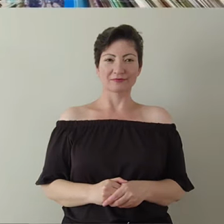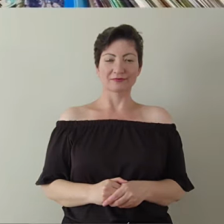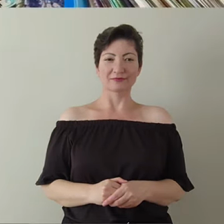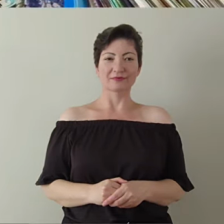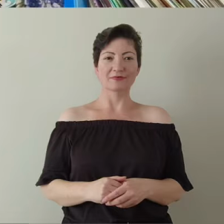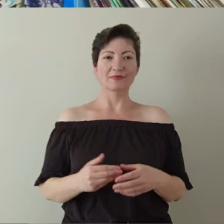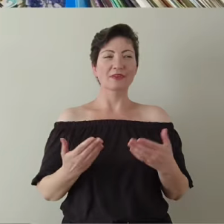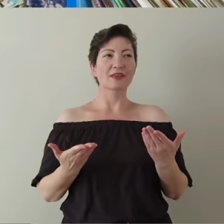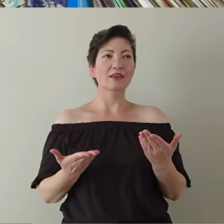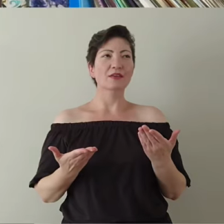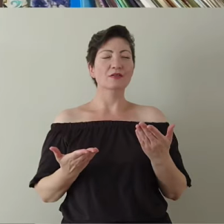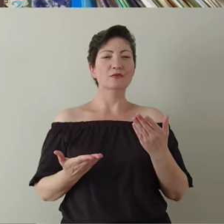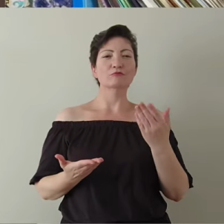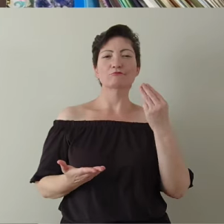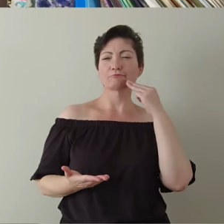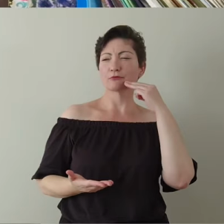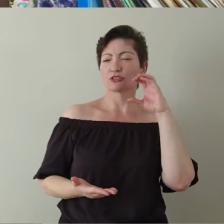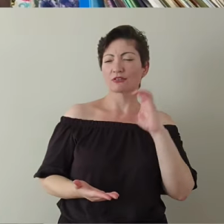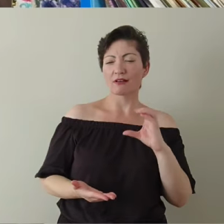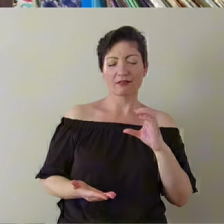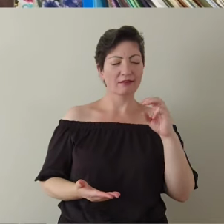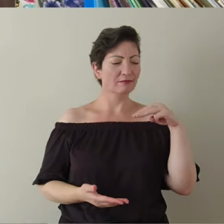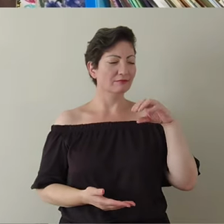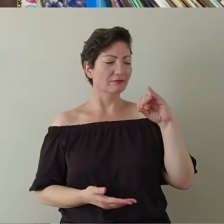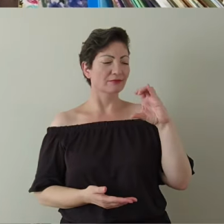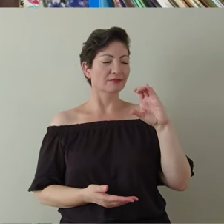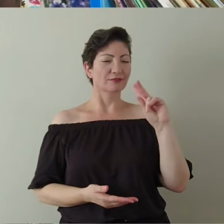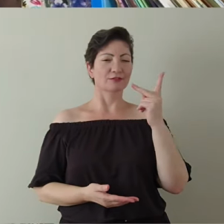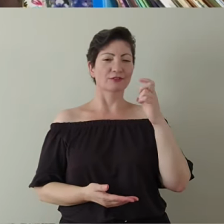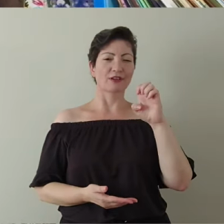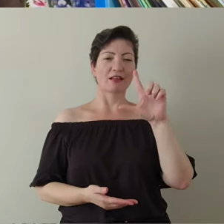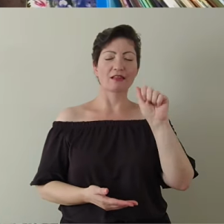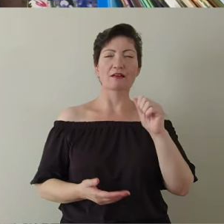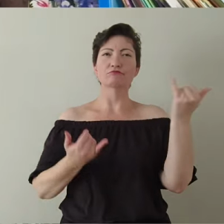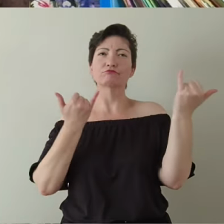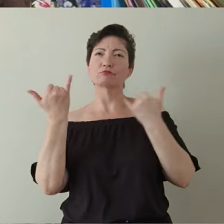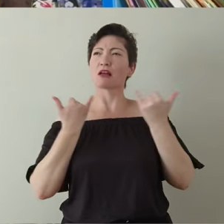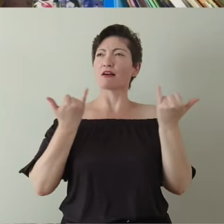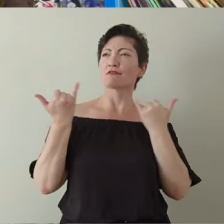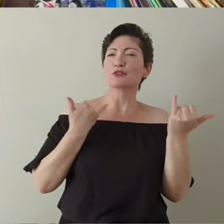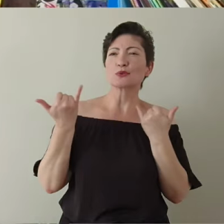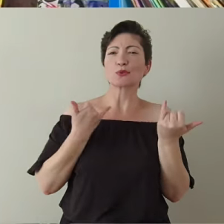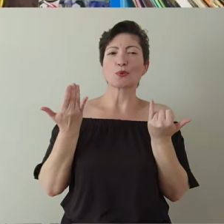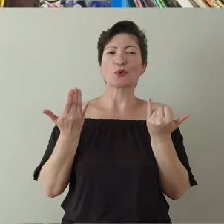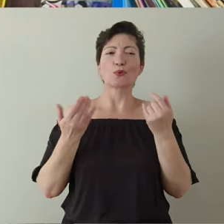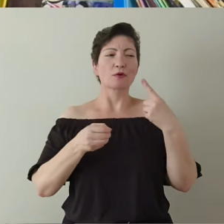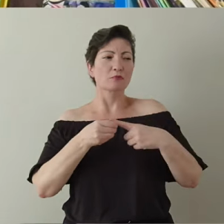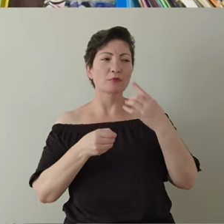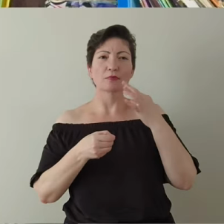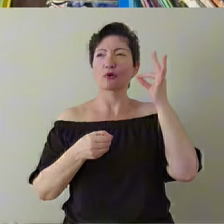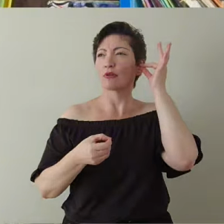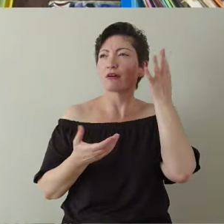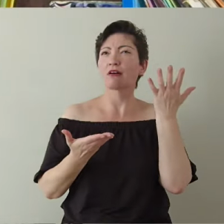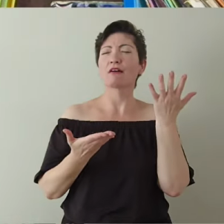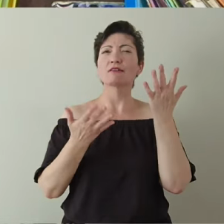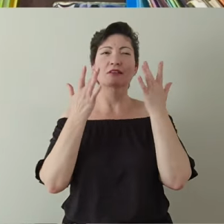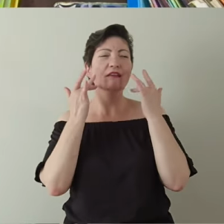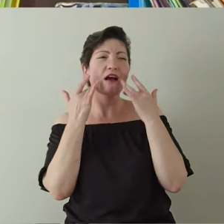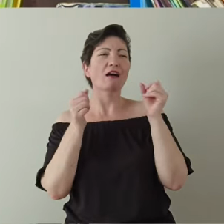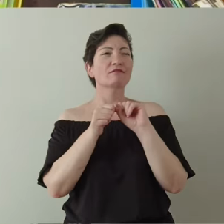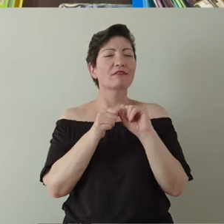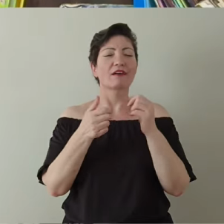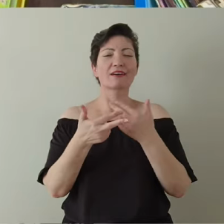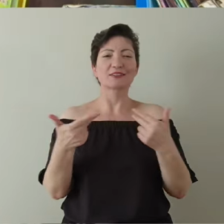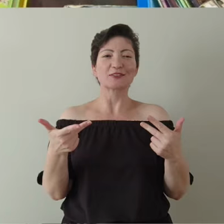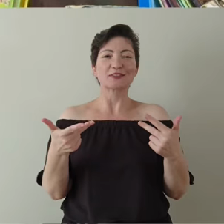E eu só ouvia falar em Michela França. As pessoas só me falavam. Michela França, daqui em Ponta Grossa, Michela França faz